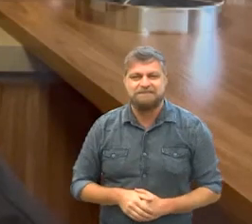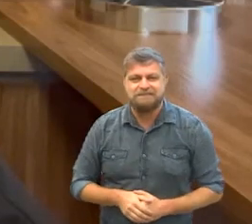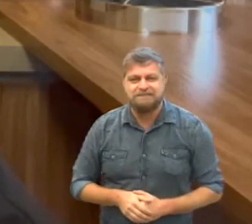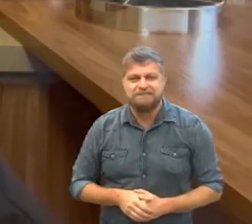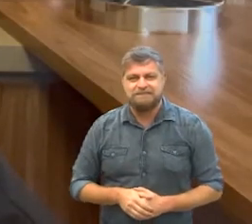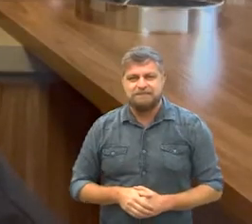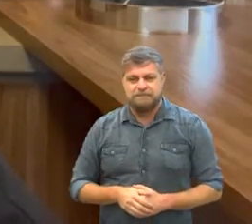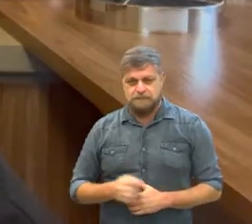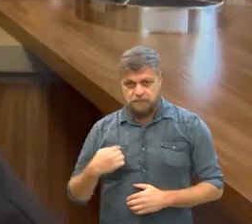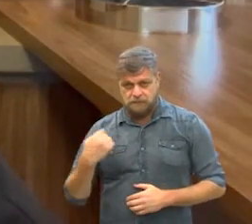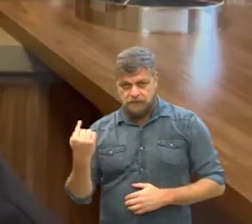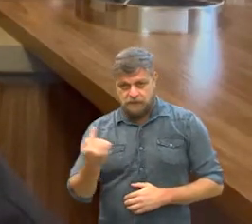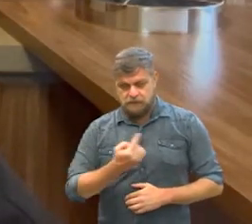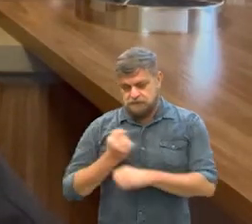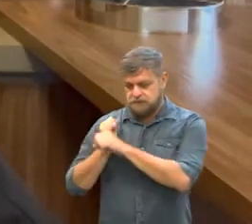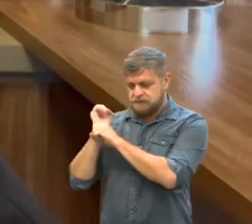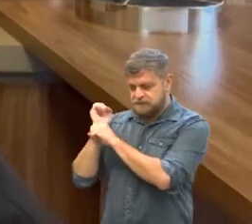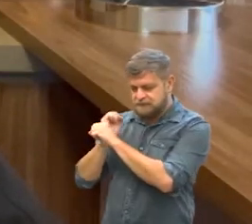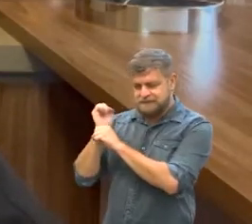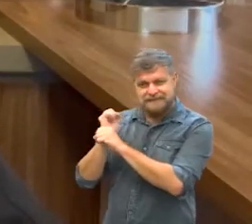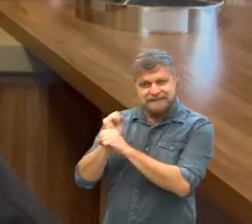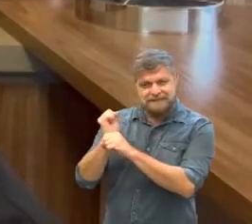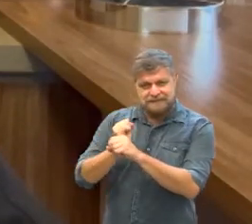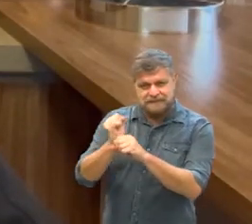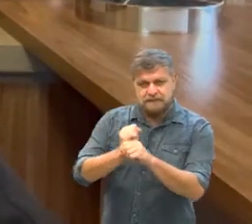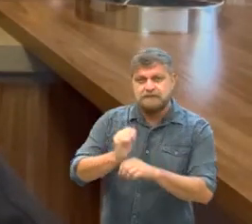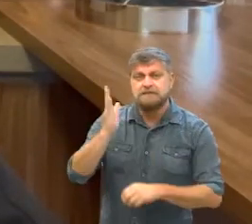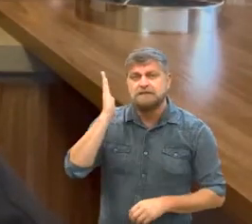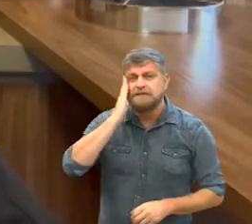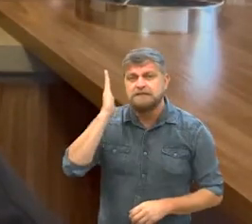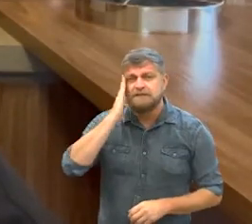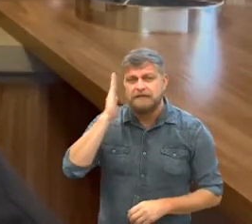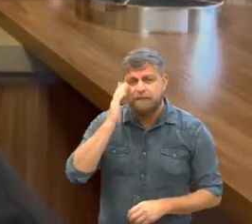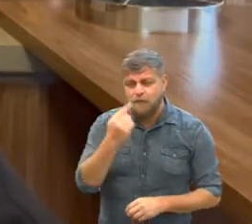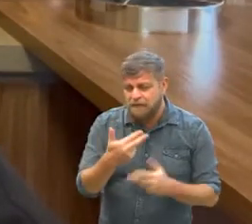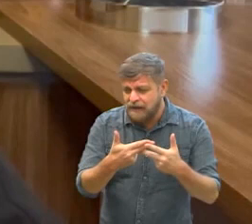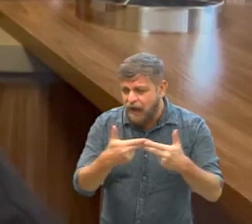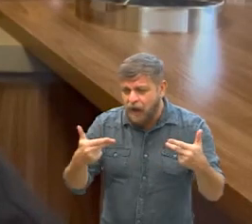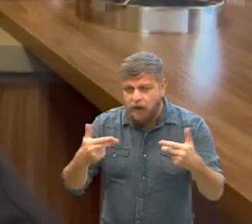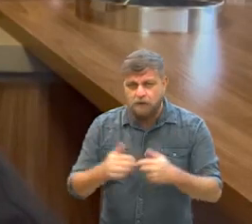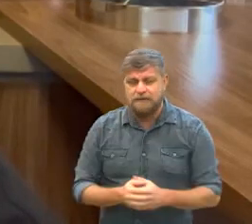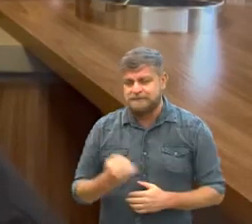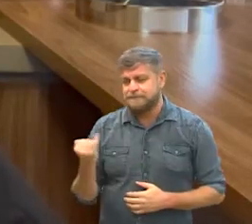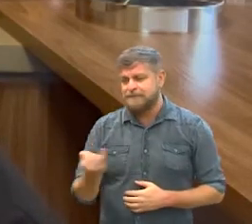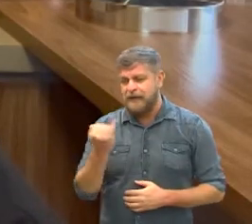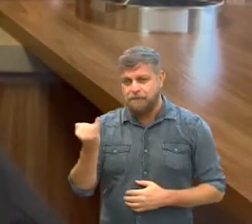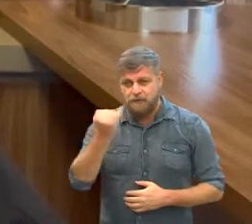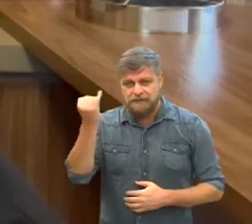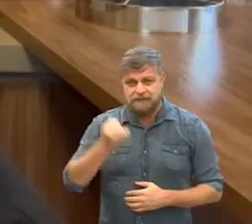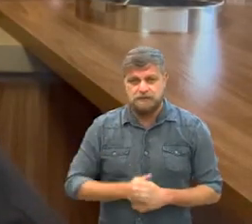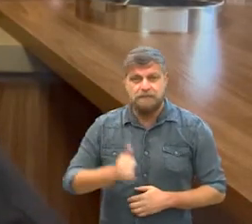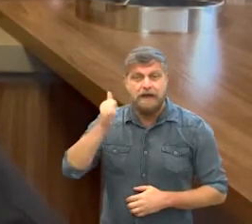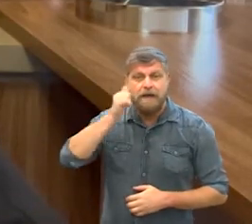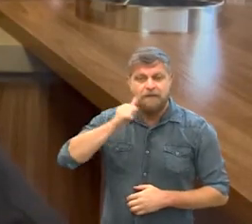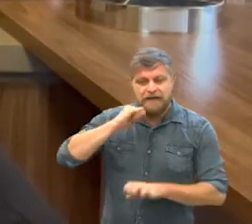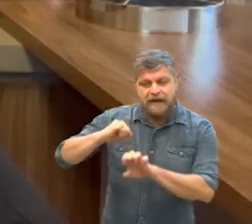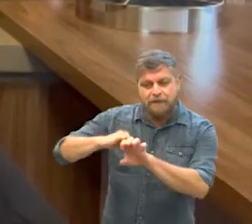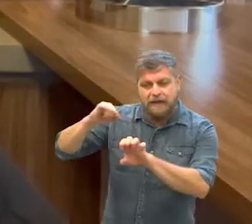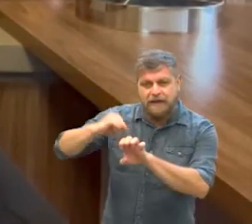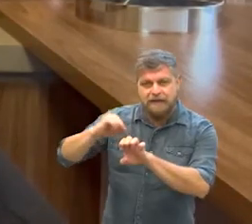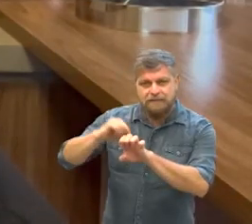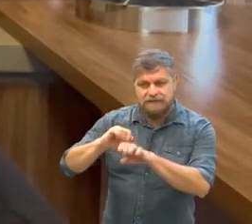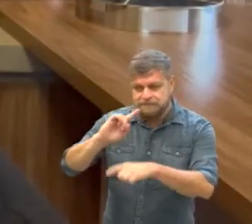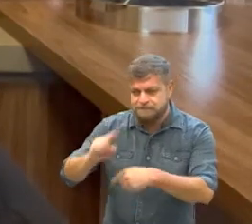diferente. E a gente, nesses anos de franchise, a gente sabe que uma das coisas, um dos pilares para essa empreendedora